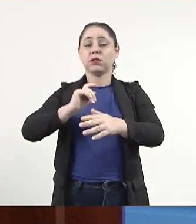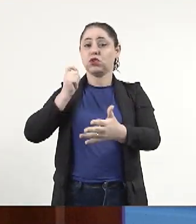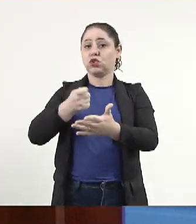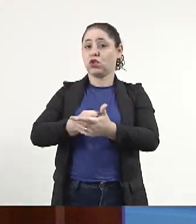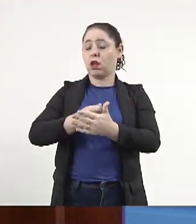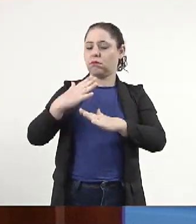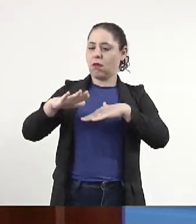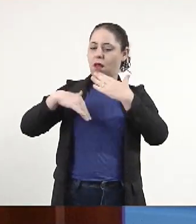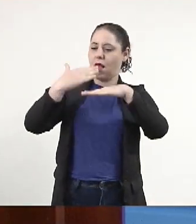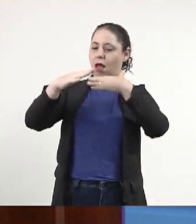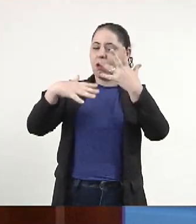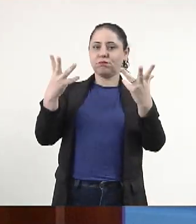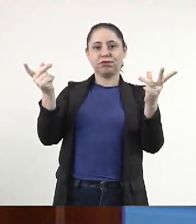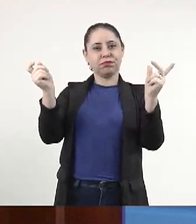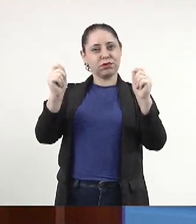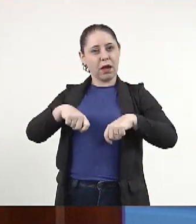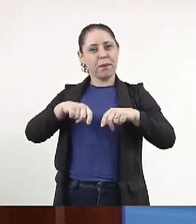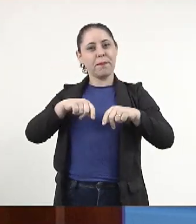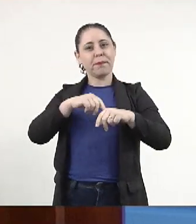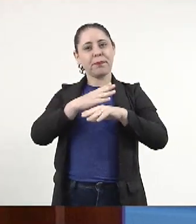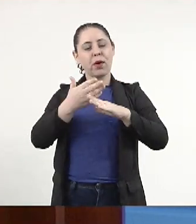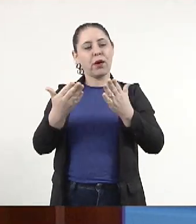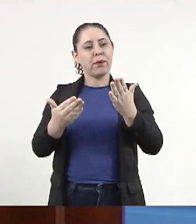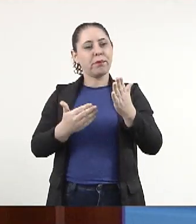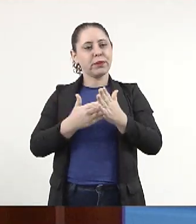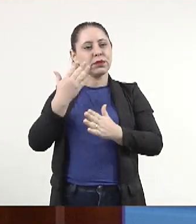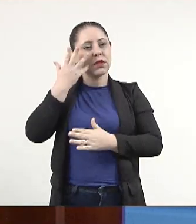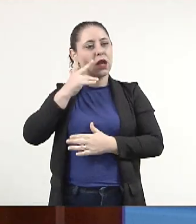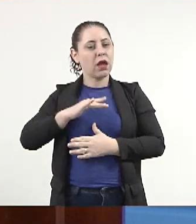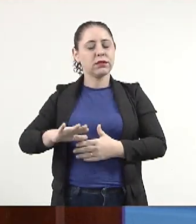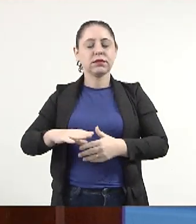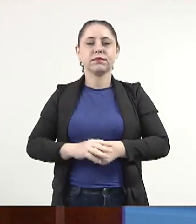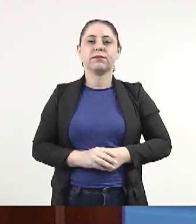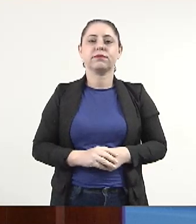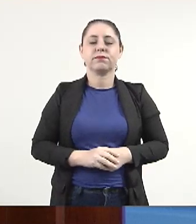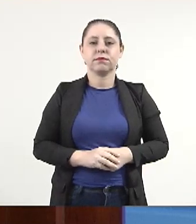garantir o desenvolvimento das suas crianças.